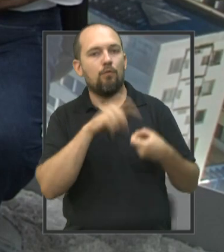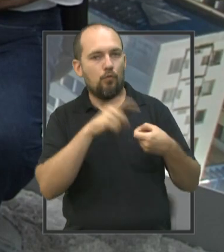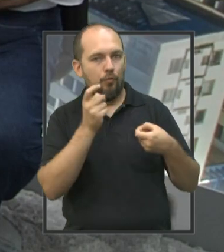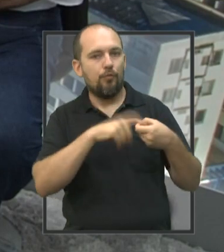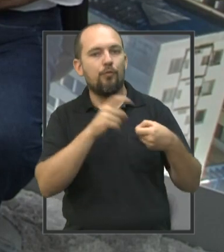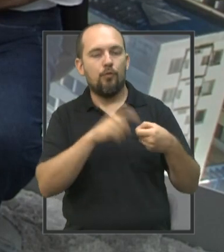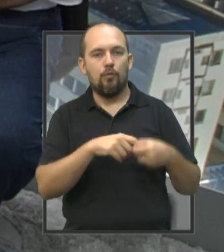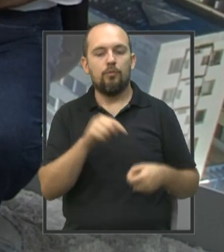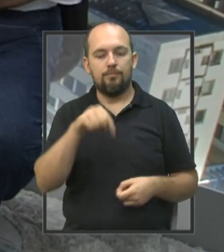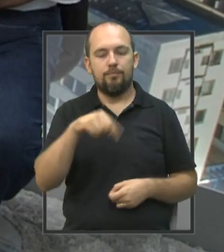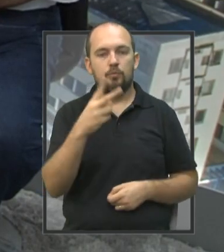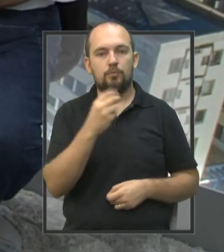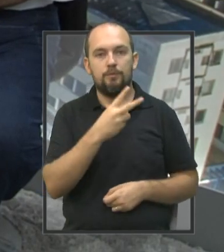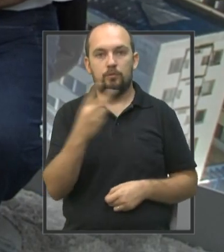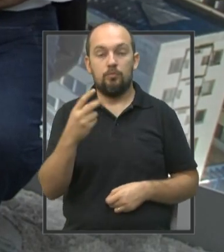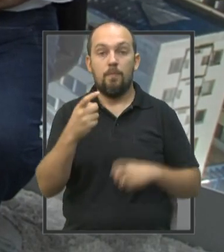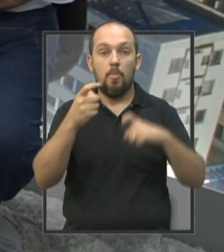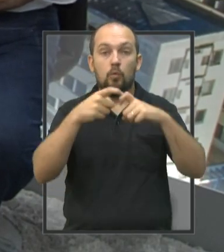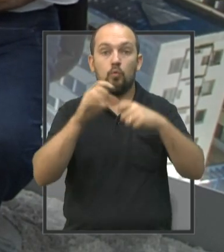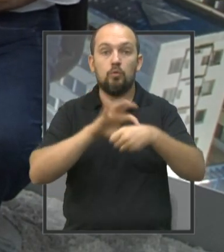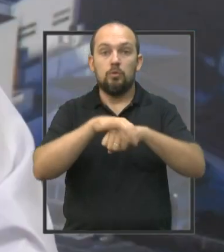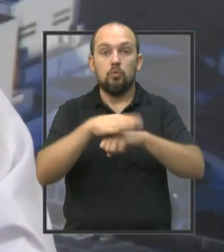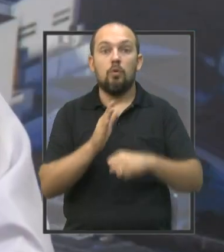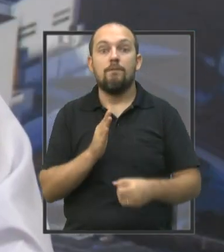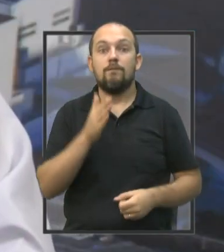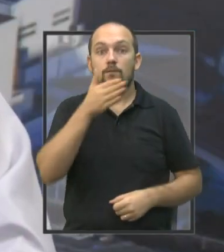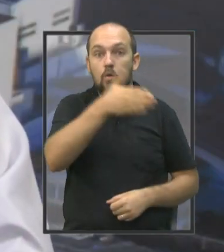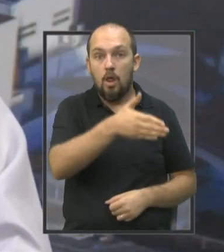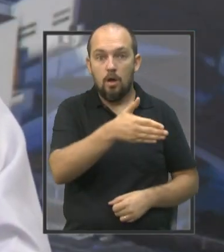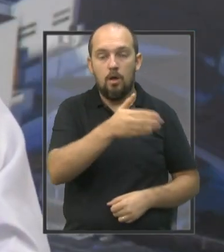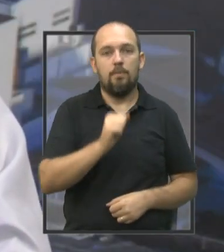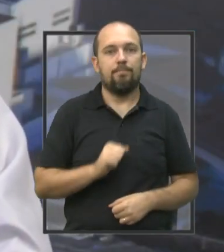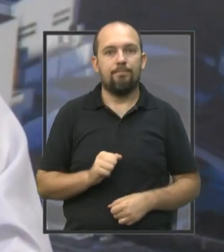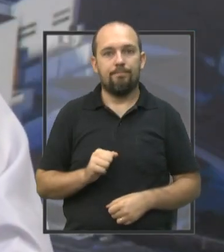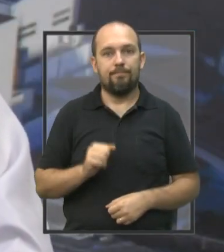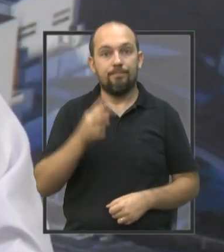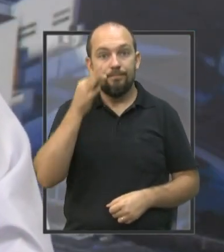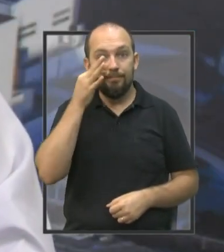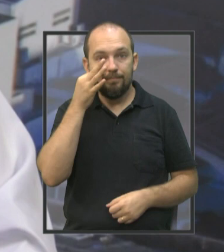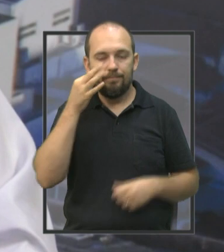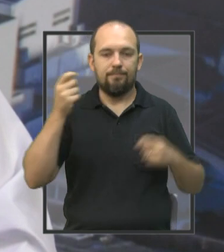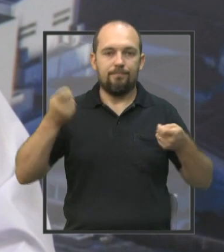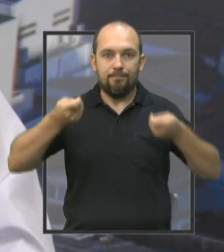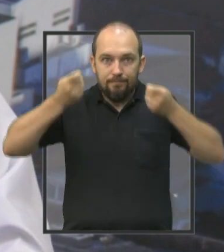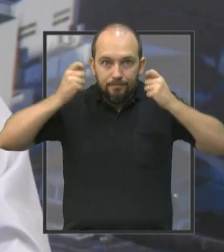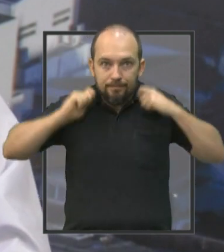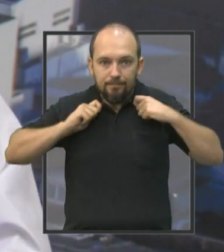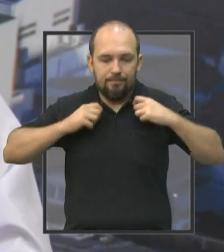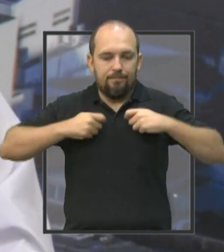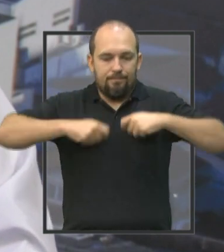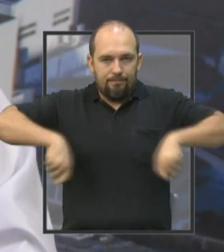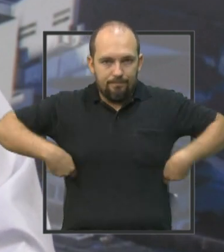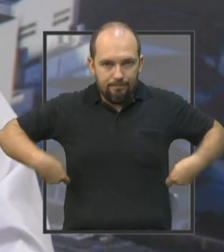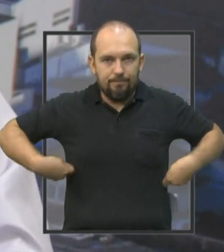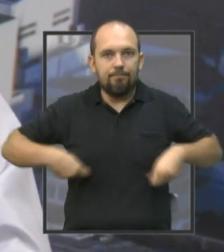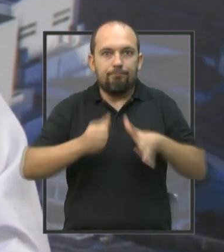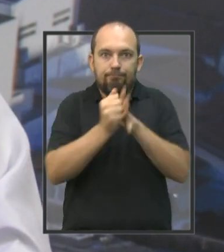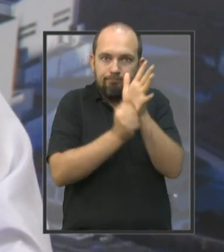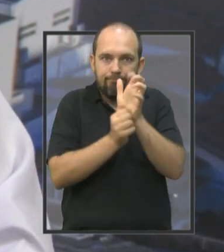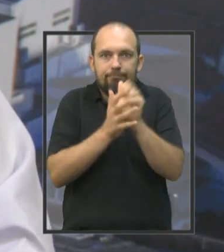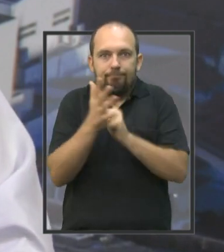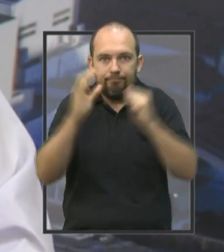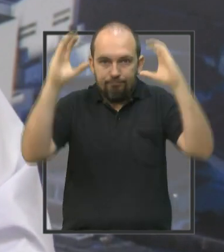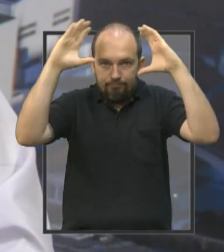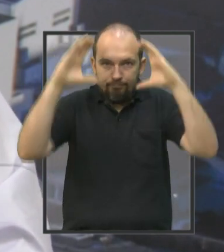A retomada, o doutor Segura foi lá. Se fantasiou de cirurgião, entrou na sala, fez